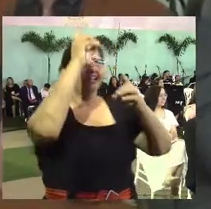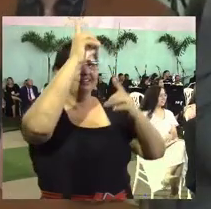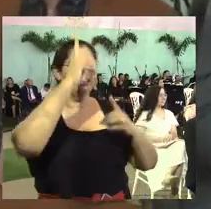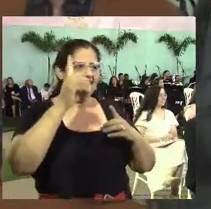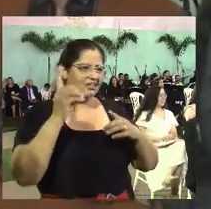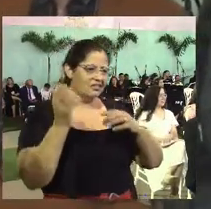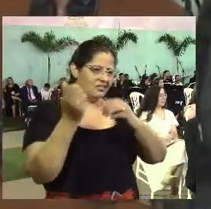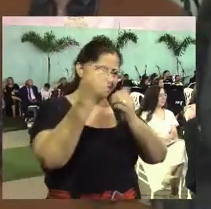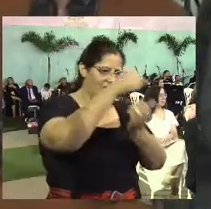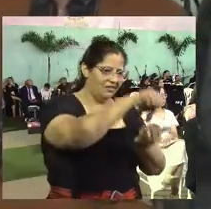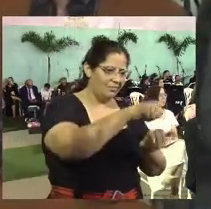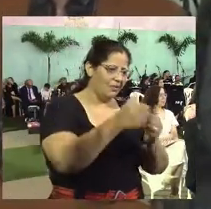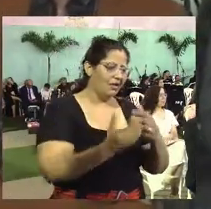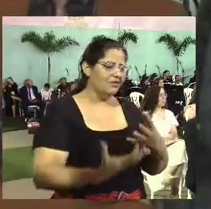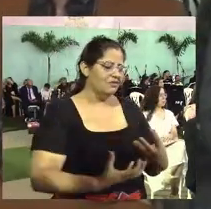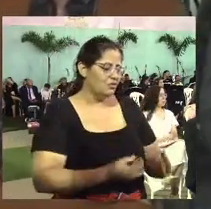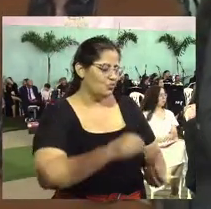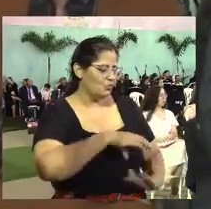ousadia